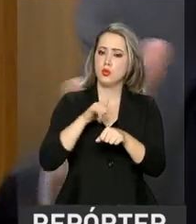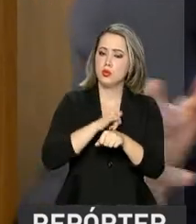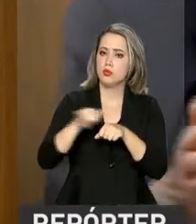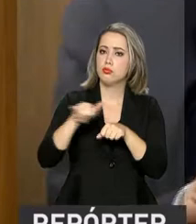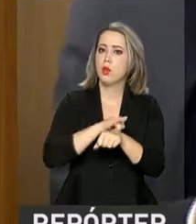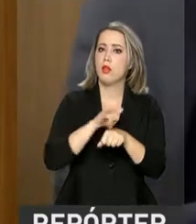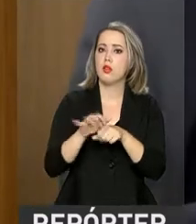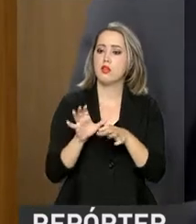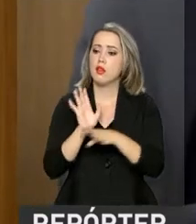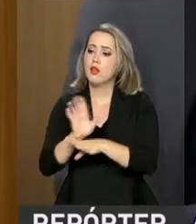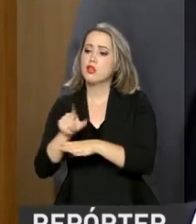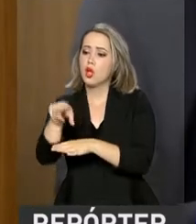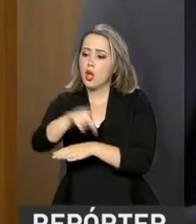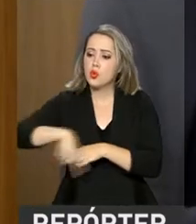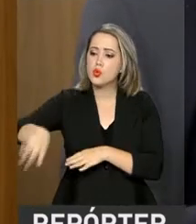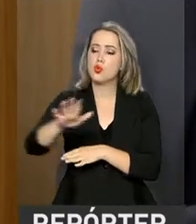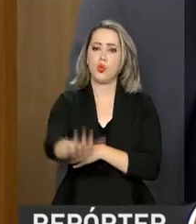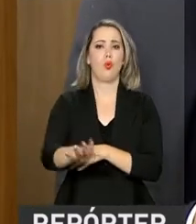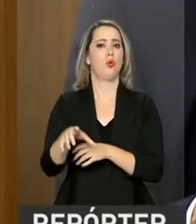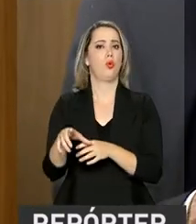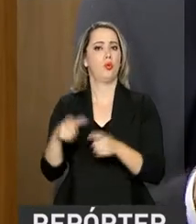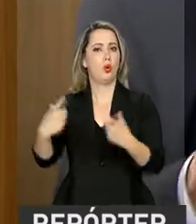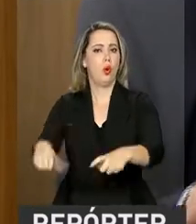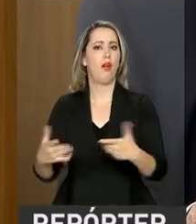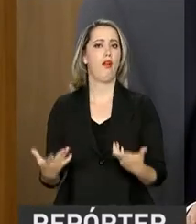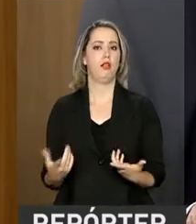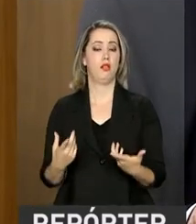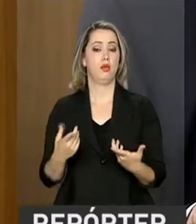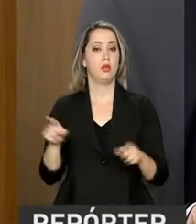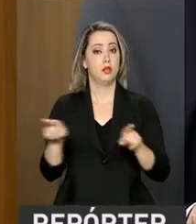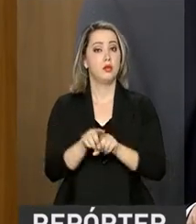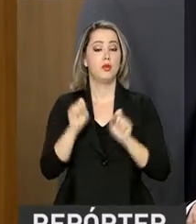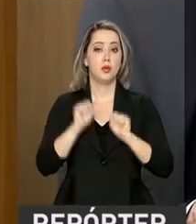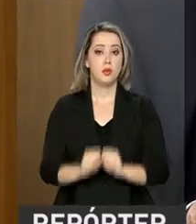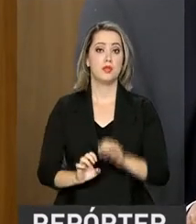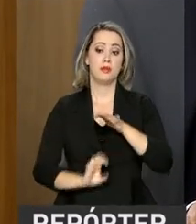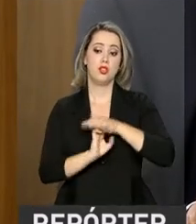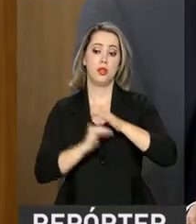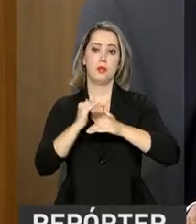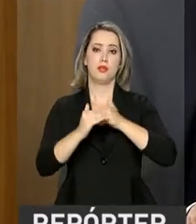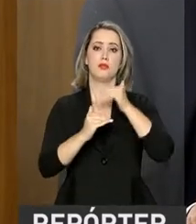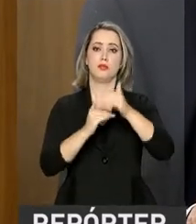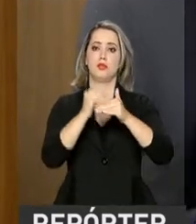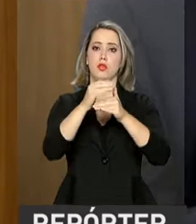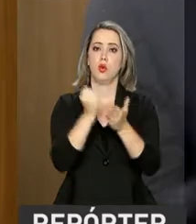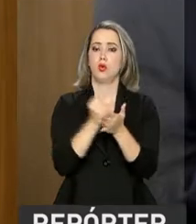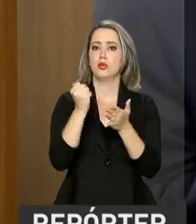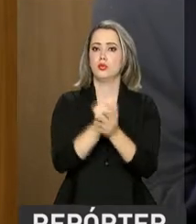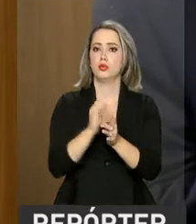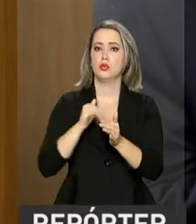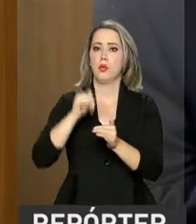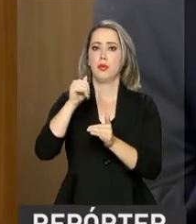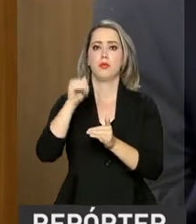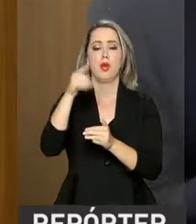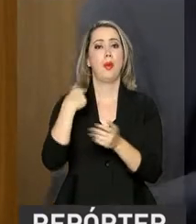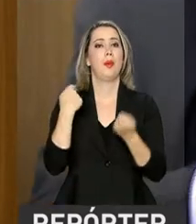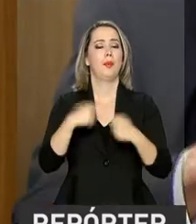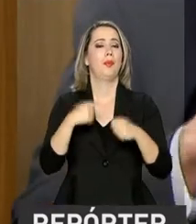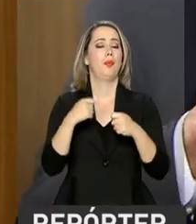daquela região e também viabiliza empresas e continuar crescendo contratando jeito porque a lei é